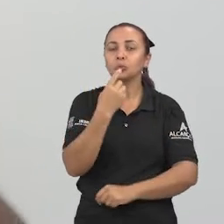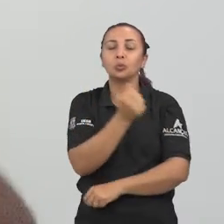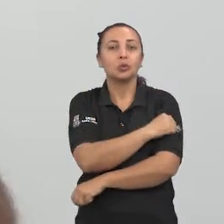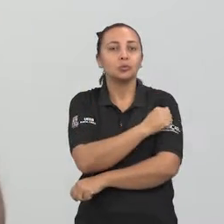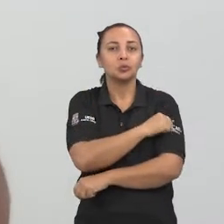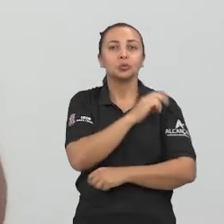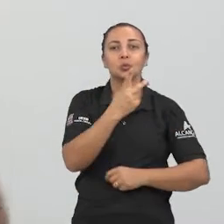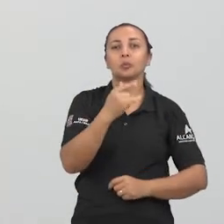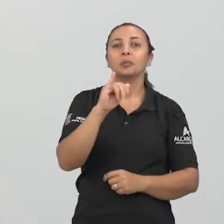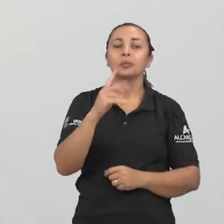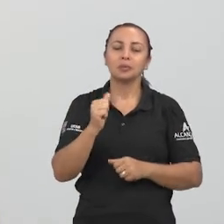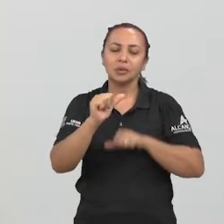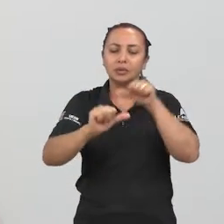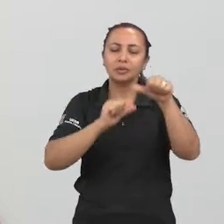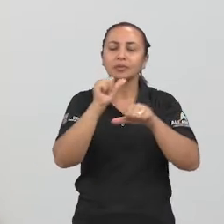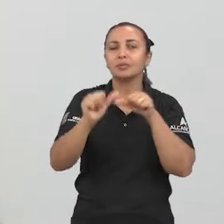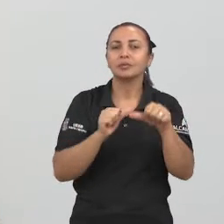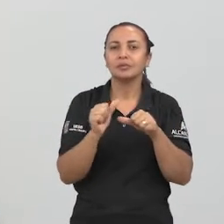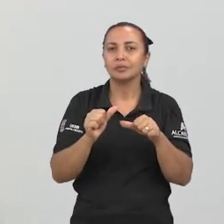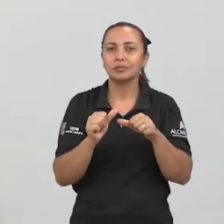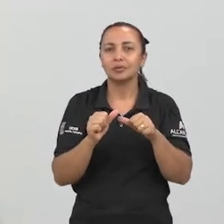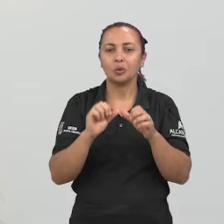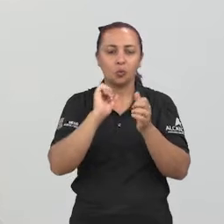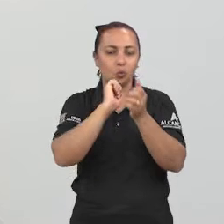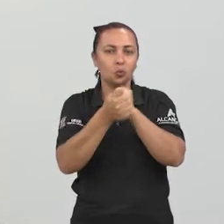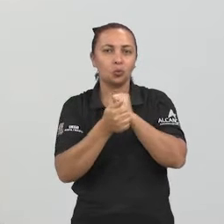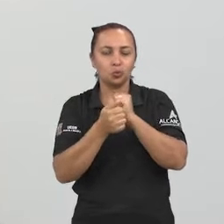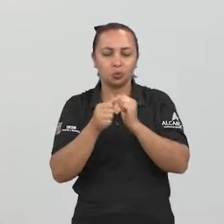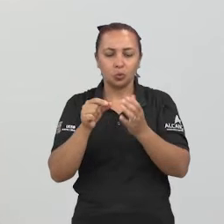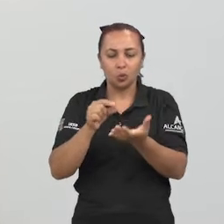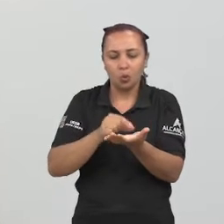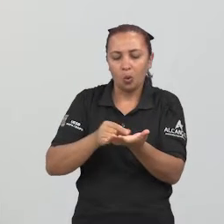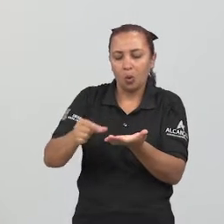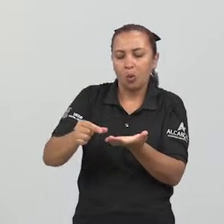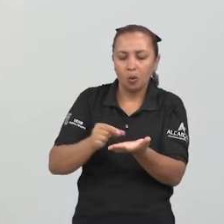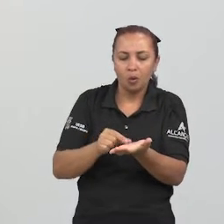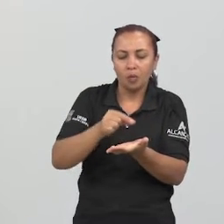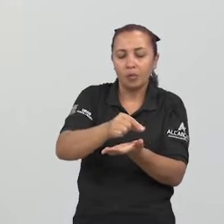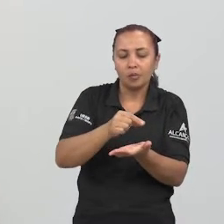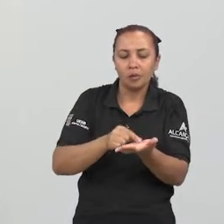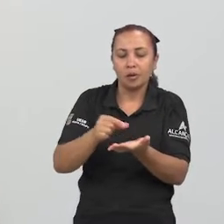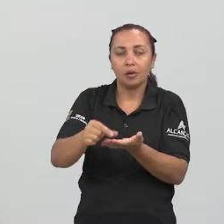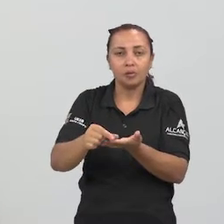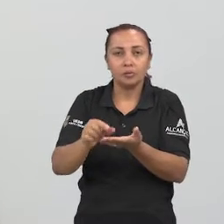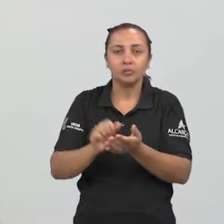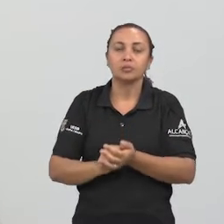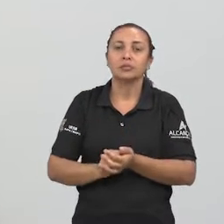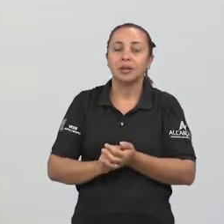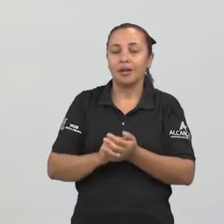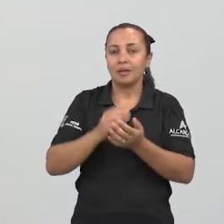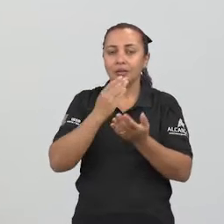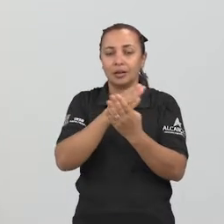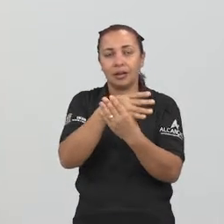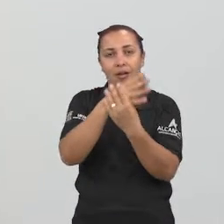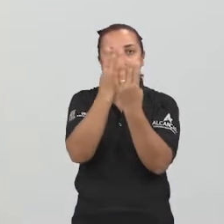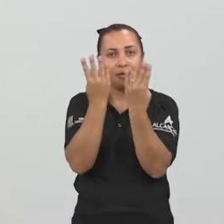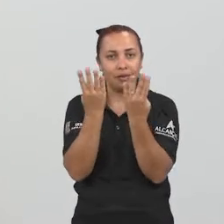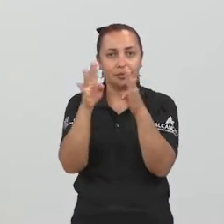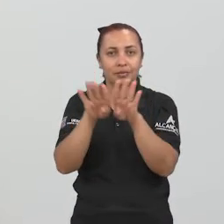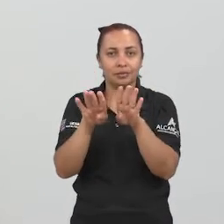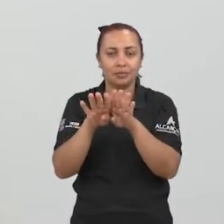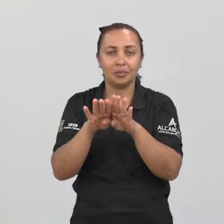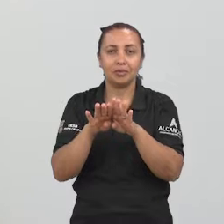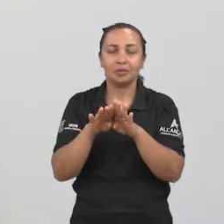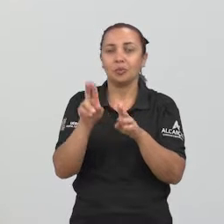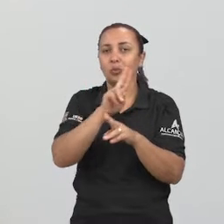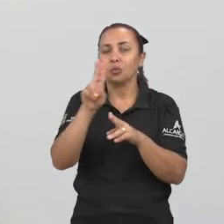Priscila Carvalho, desenvolveu um jogo de tabuleiro, um jogo físico, né? Um jogo de tabuleiro e cartas, chamado Jogo